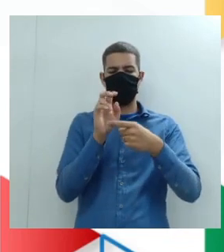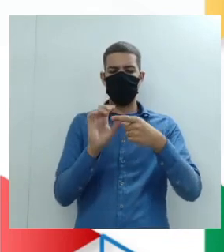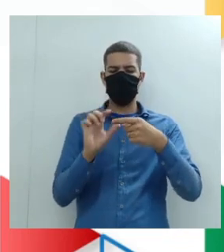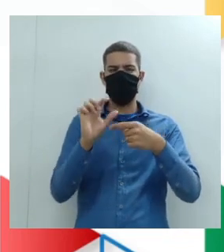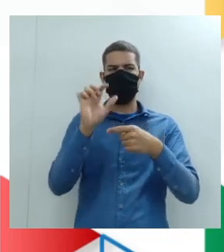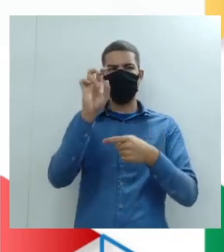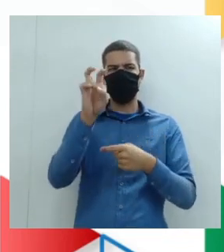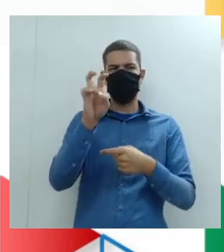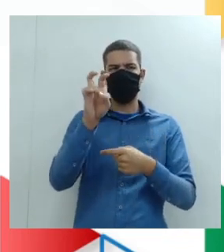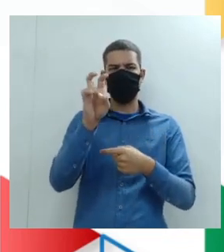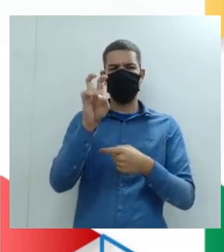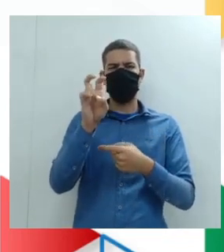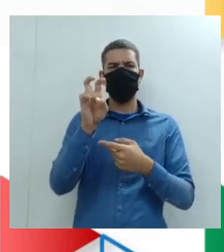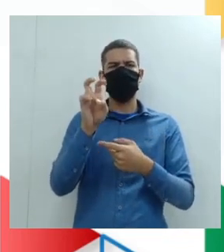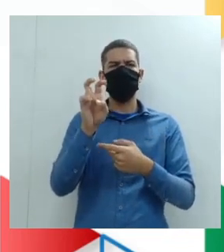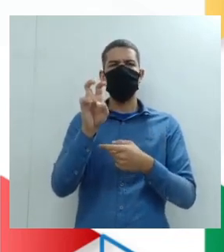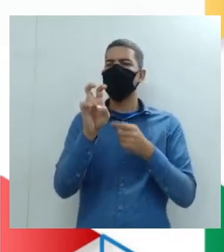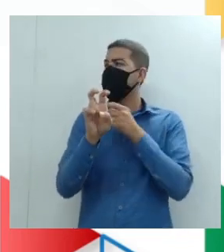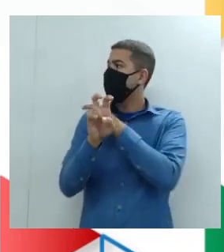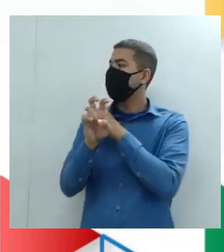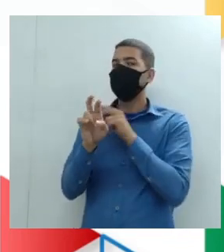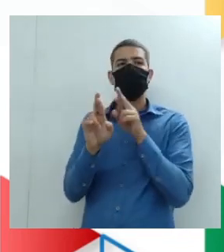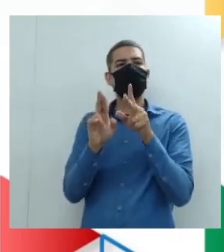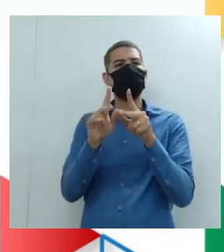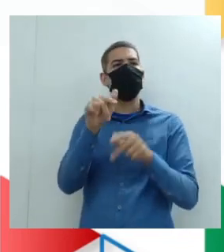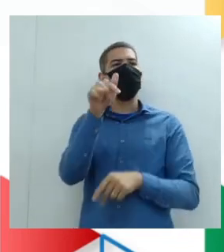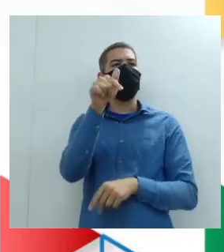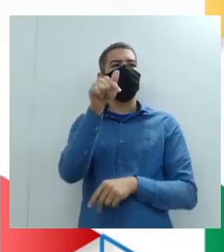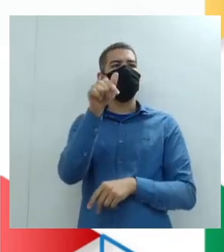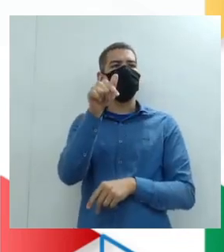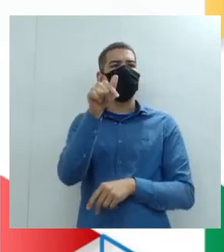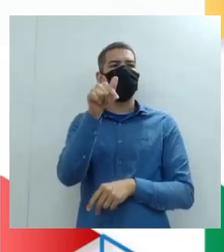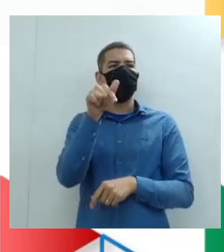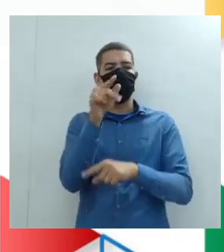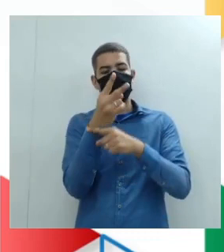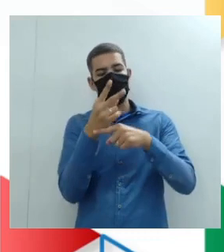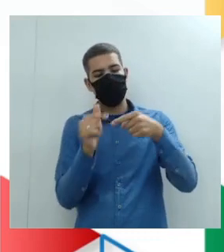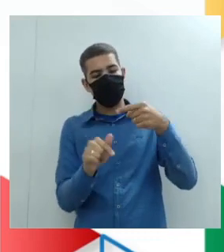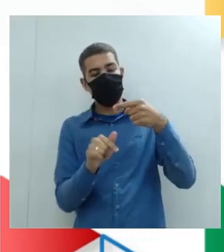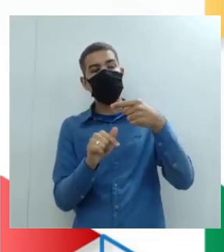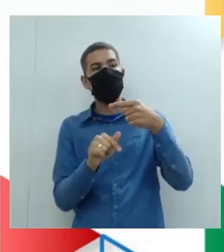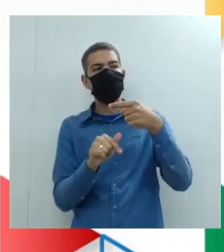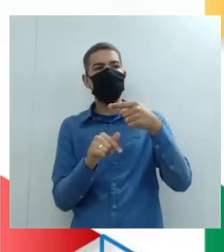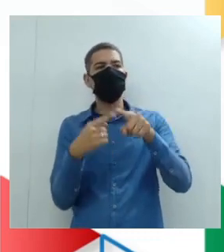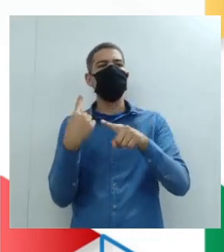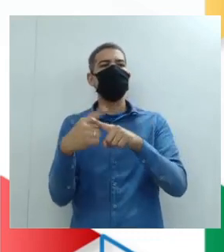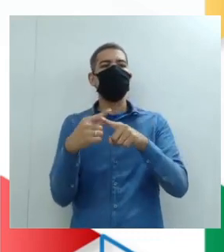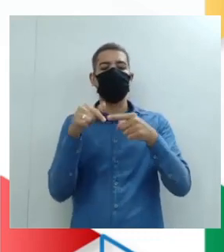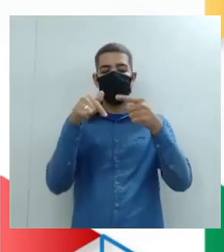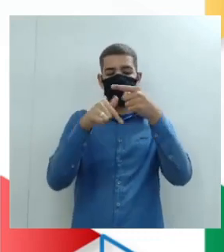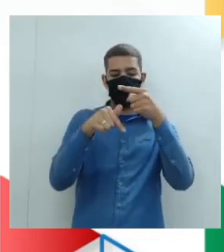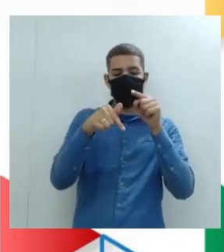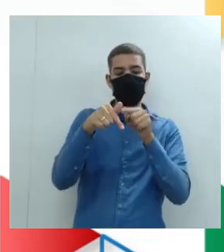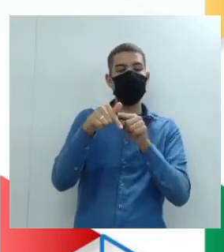quantas? Exatamente, 7 cargas. Então, ó, 2 sobre 7, porque 7 é sempre o número total de cargas